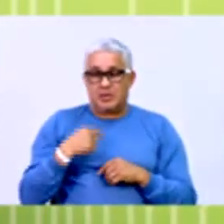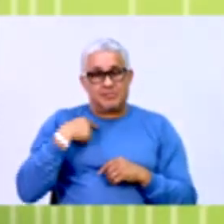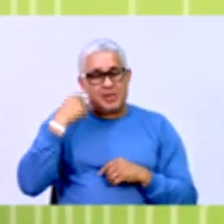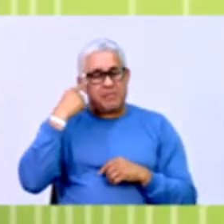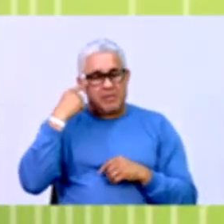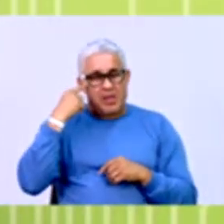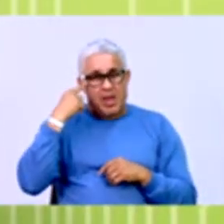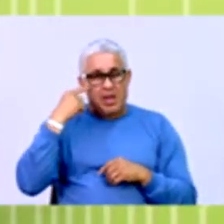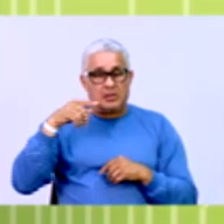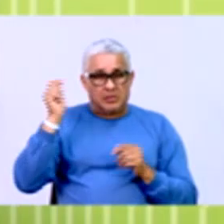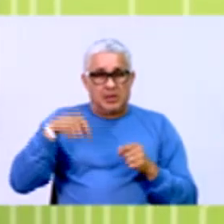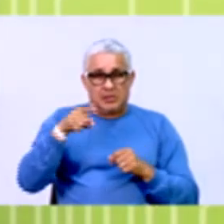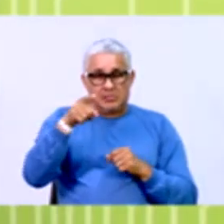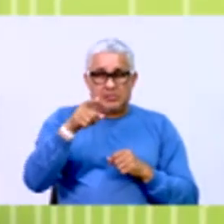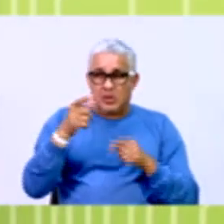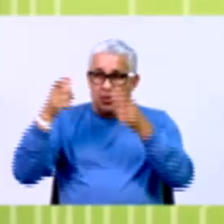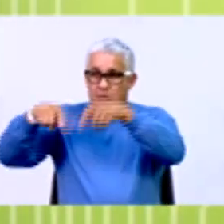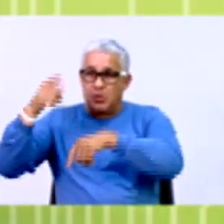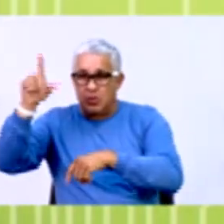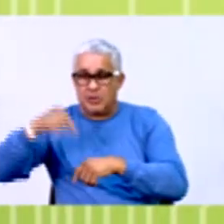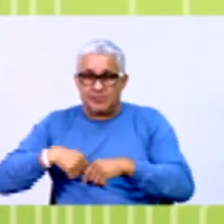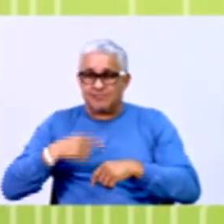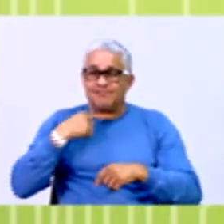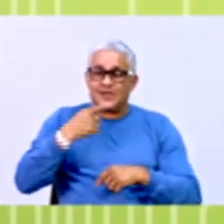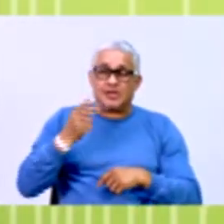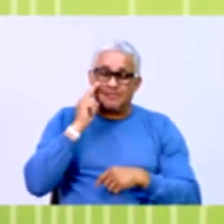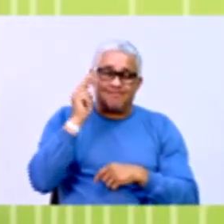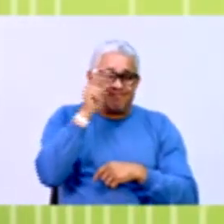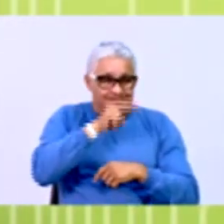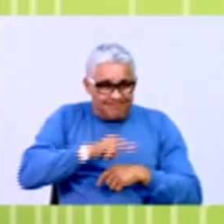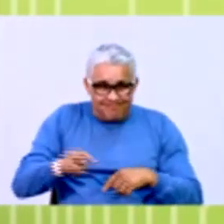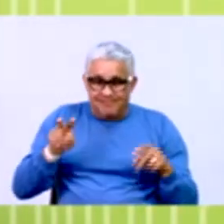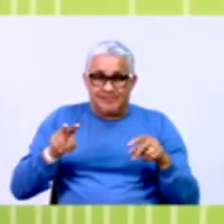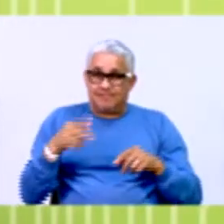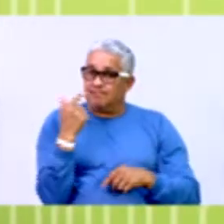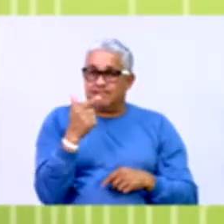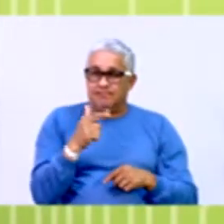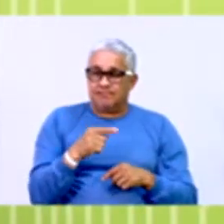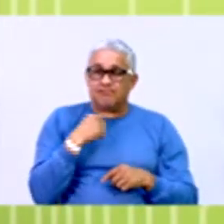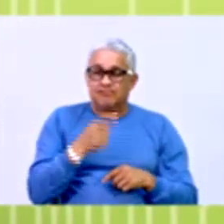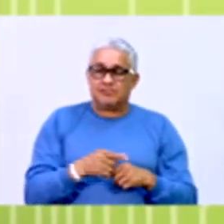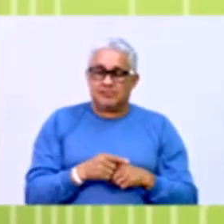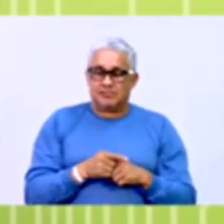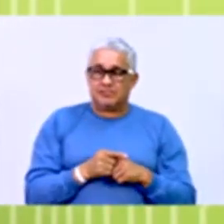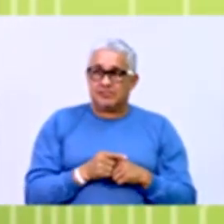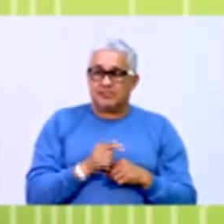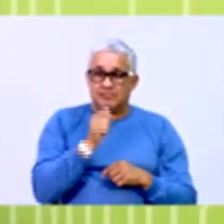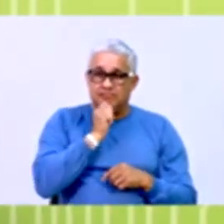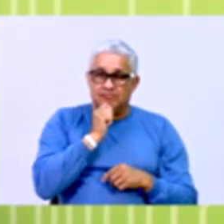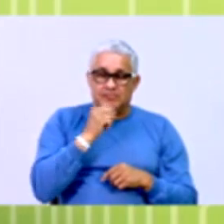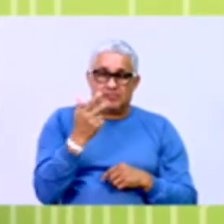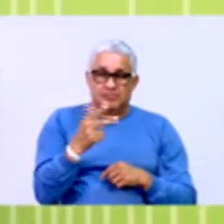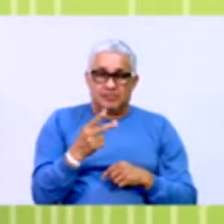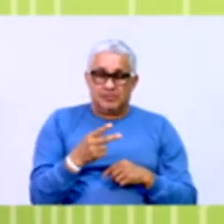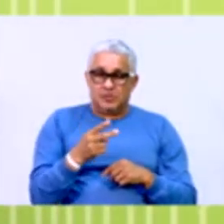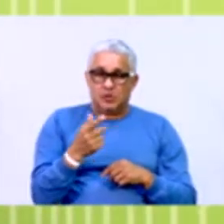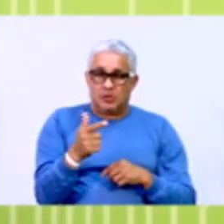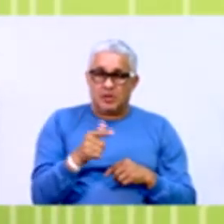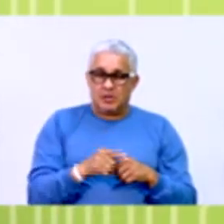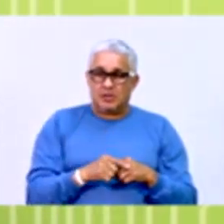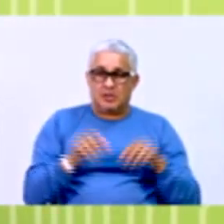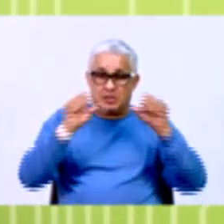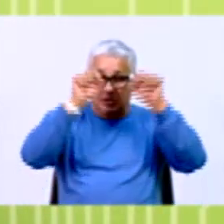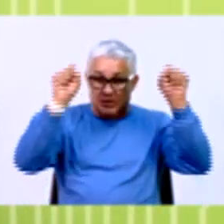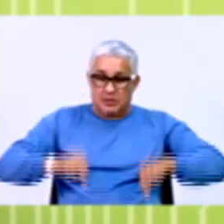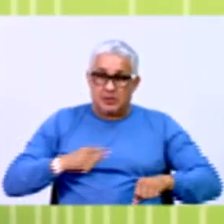ganhar ali, mas eu não consigo enxergar porque eu não tenho essa visão ainda, né? Tenho uma visão sistêmica, mas não tenho uma